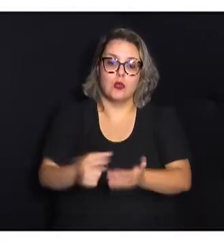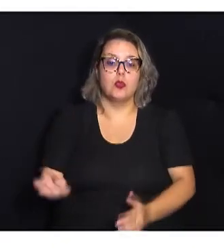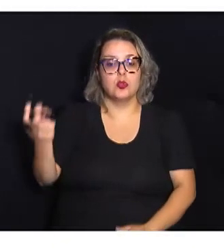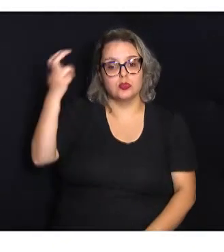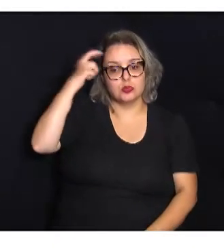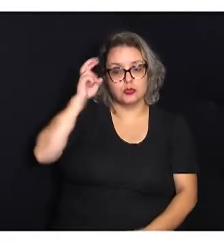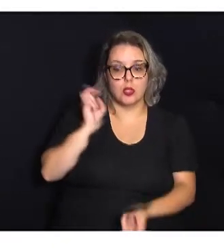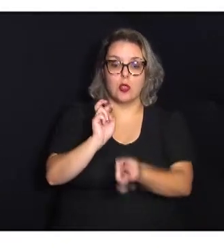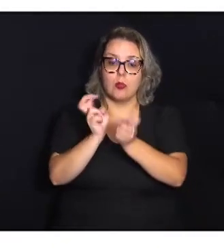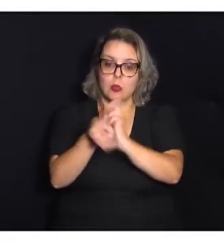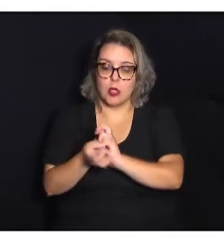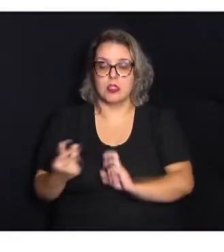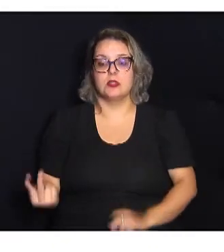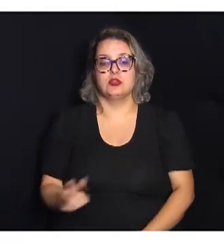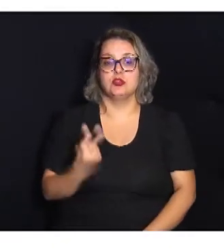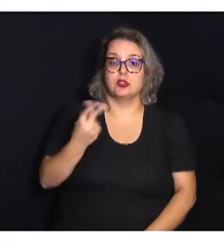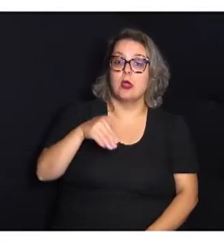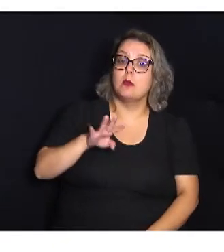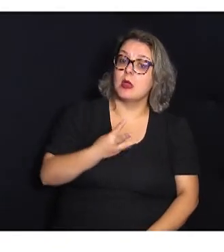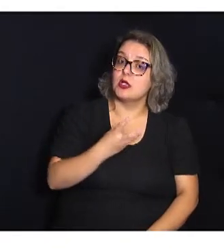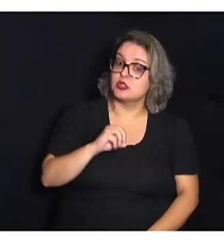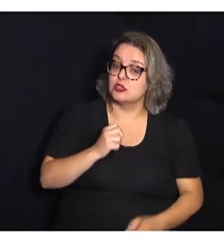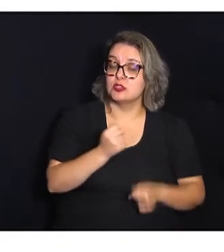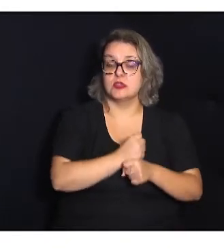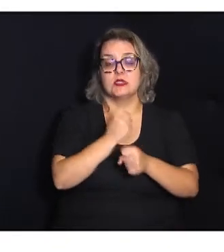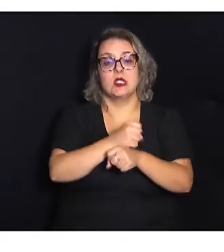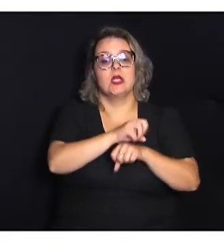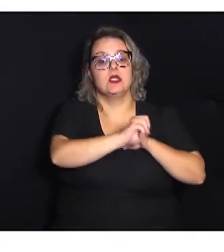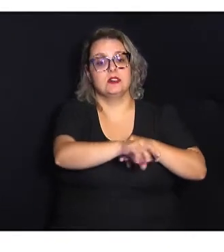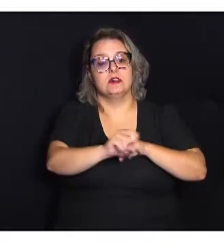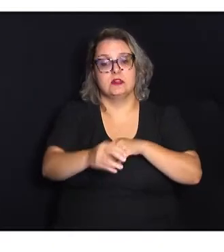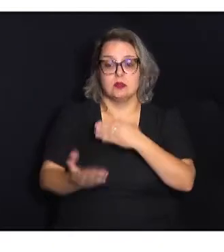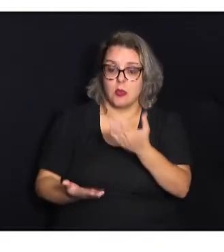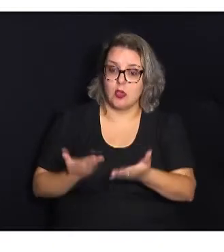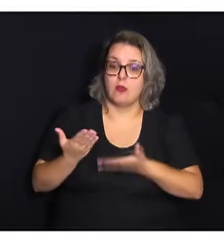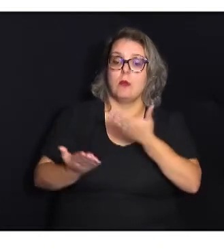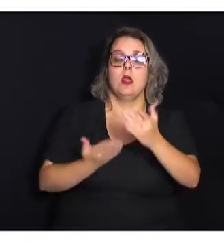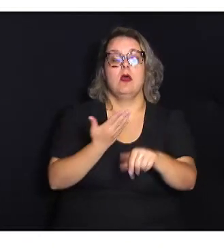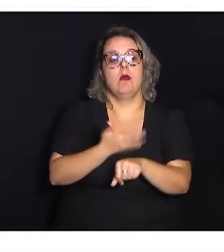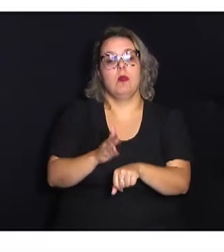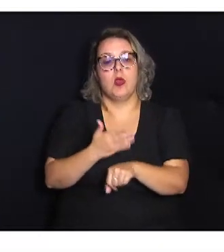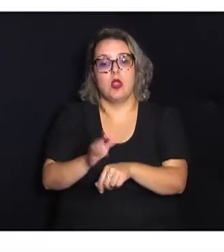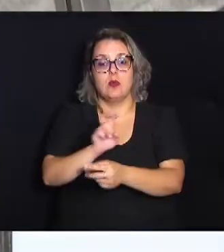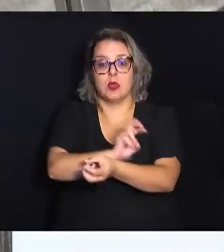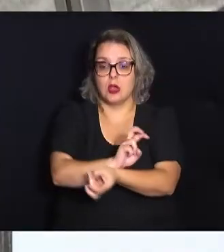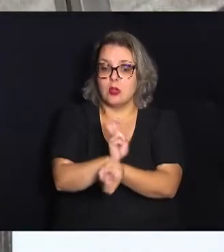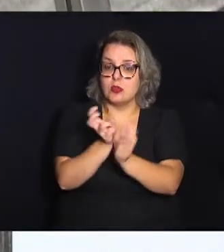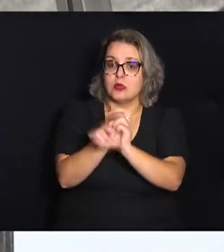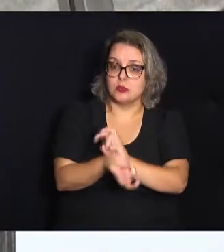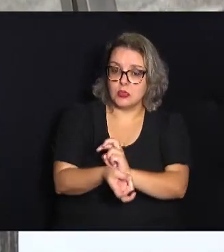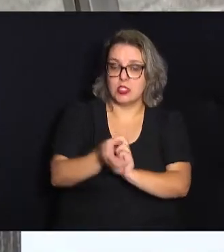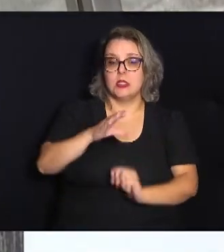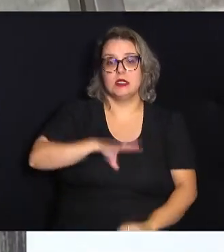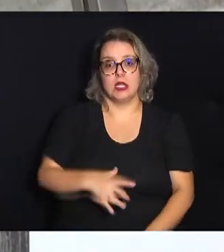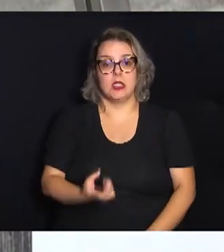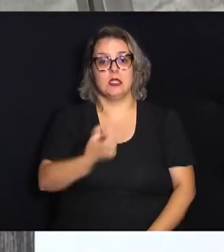de Valor, que há mais de 30 anos ensina e preserva a prática da capoeira na cidade. Então, extremamente importante